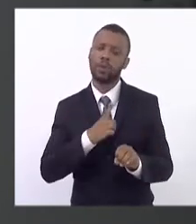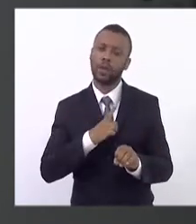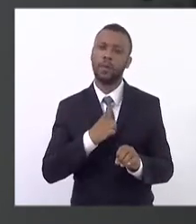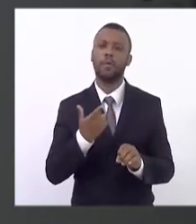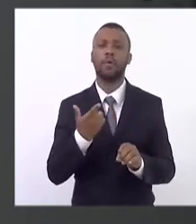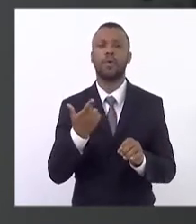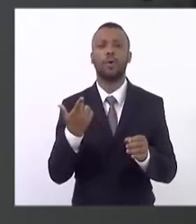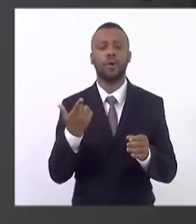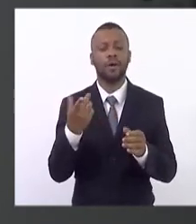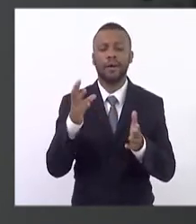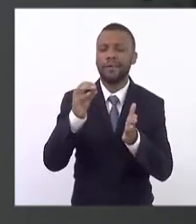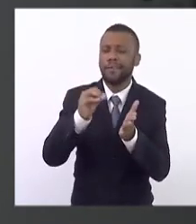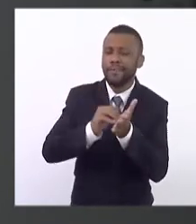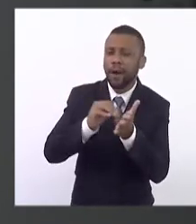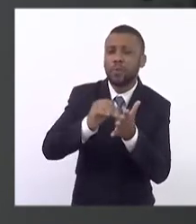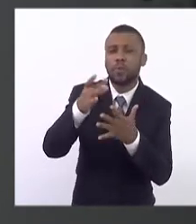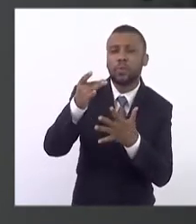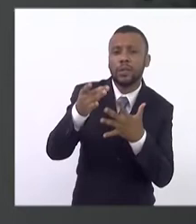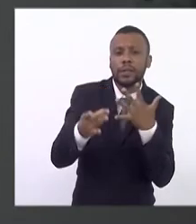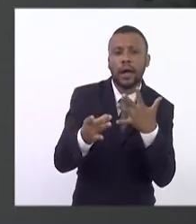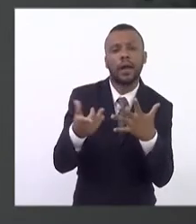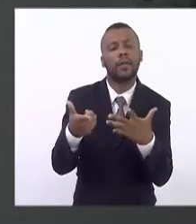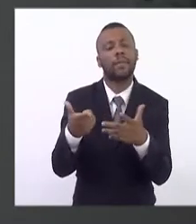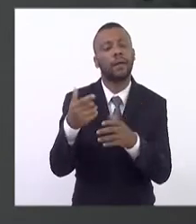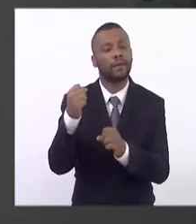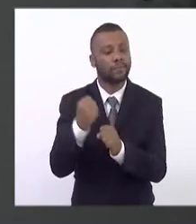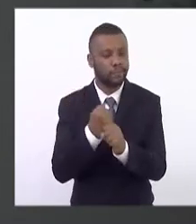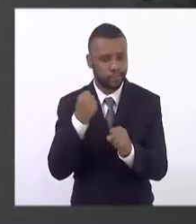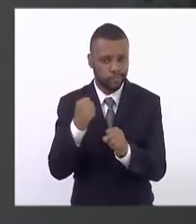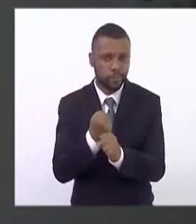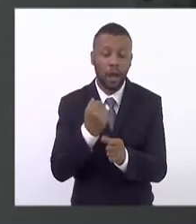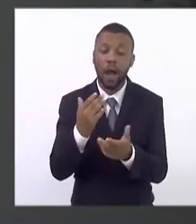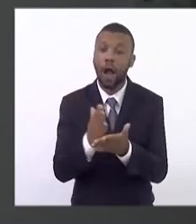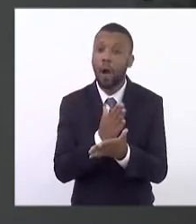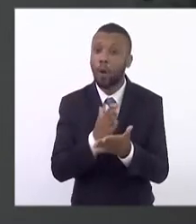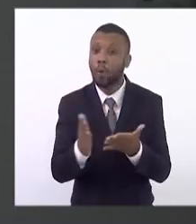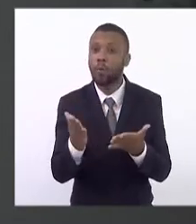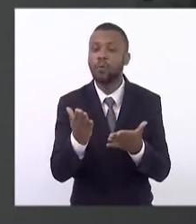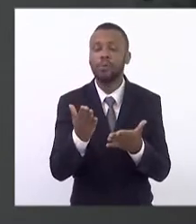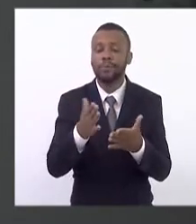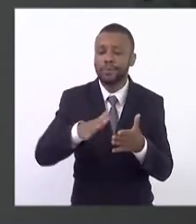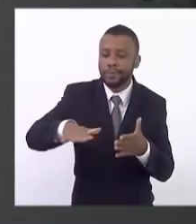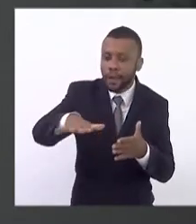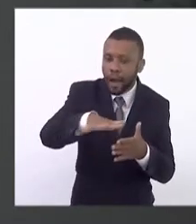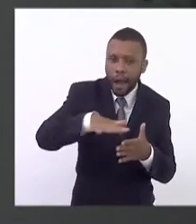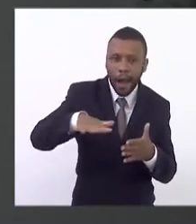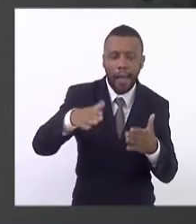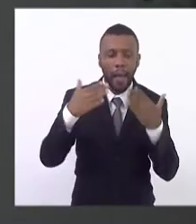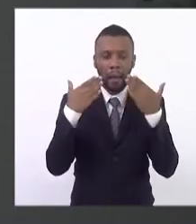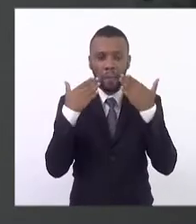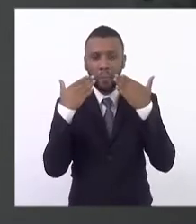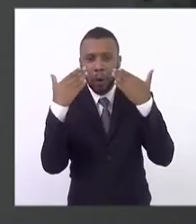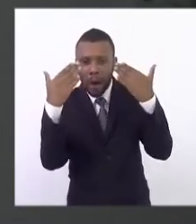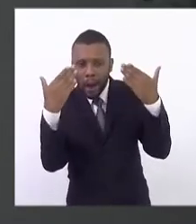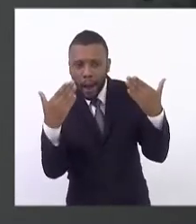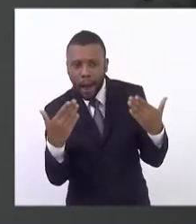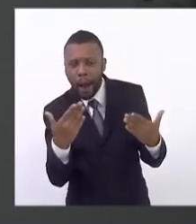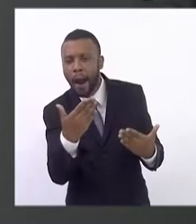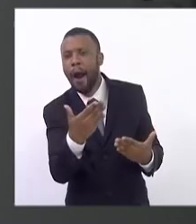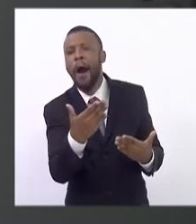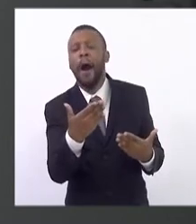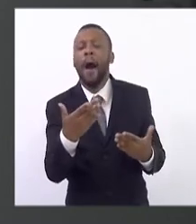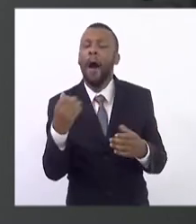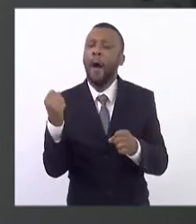recalque para ser feito, alguns trechos a céu aberto, então essa obra hoje